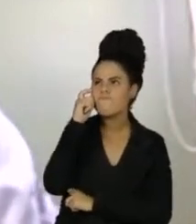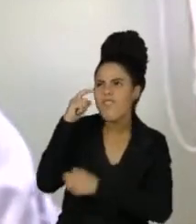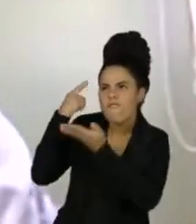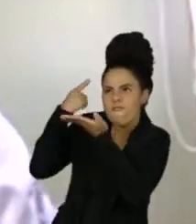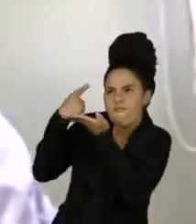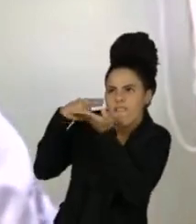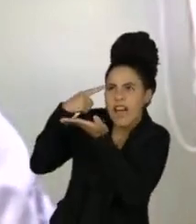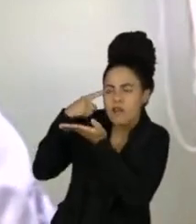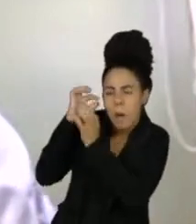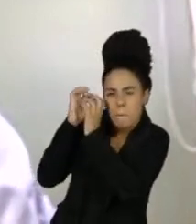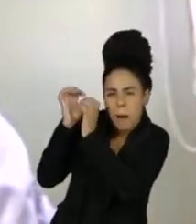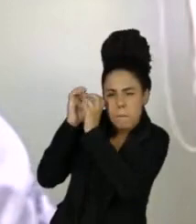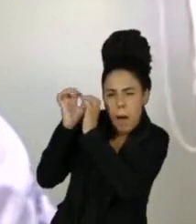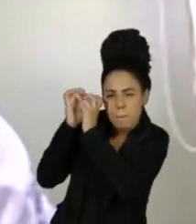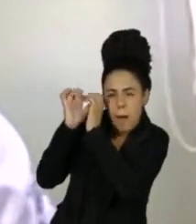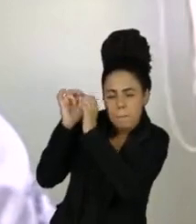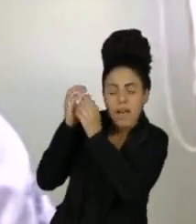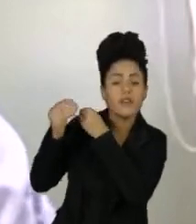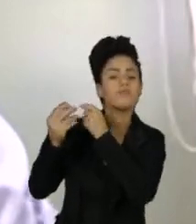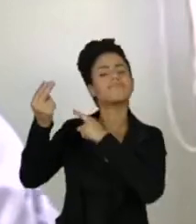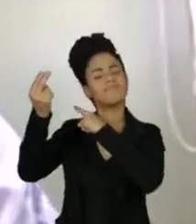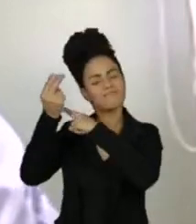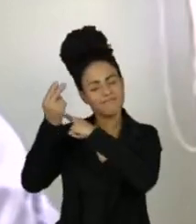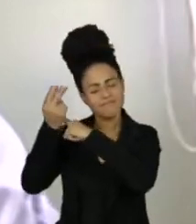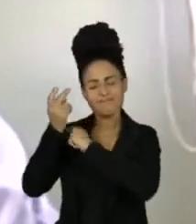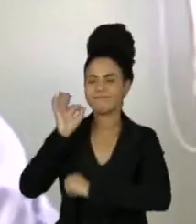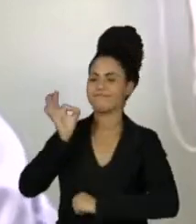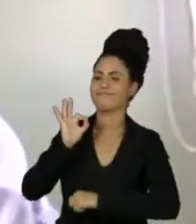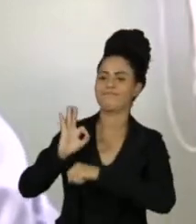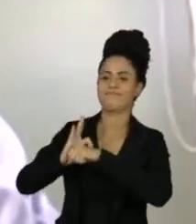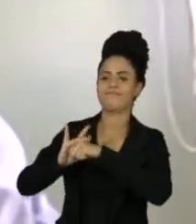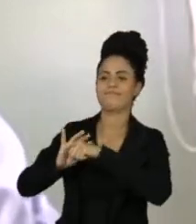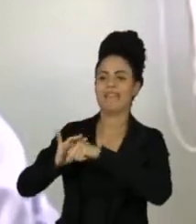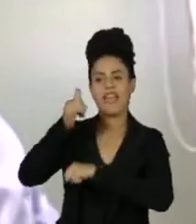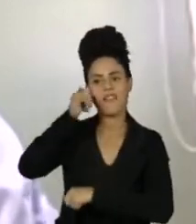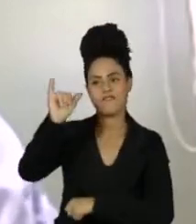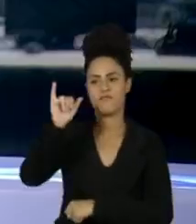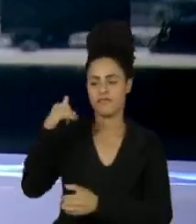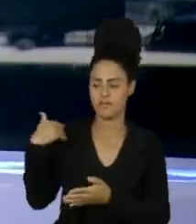do seu dia, é uma forma de proteger contra essas doenças que podem surgir ao longo da vida.